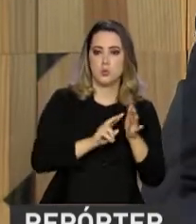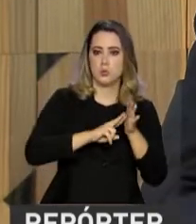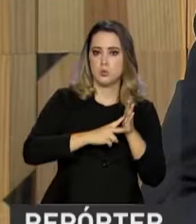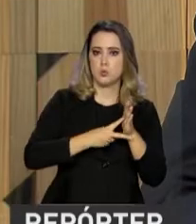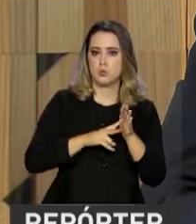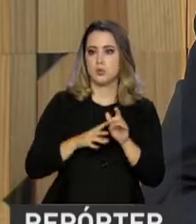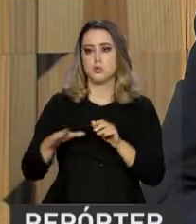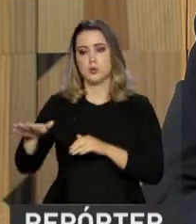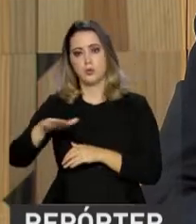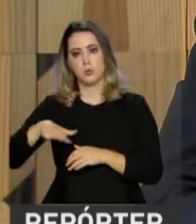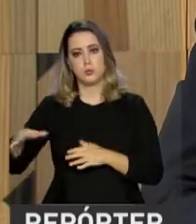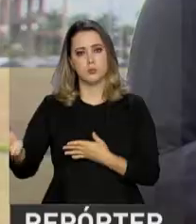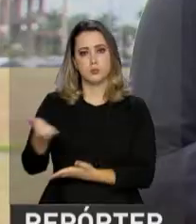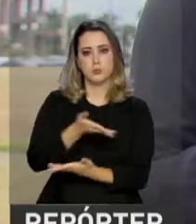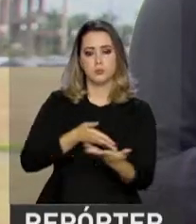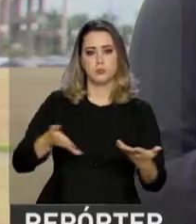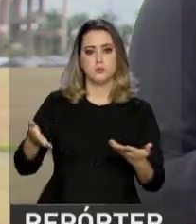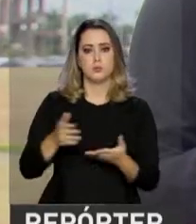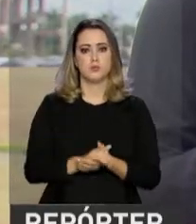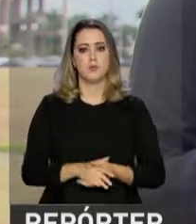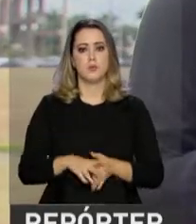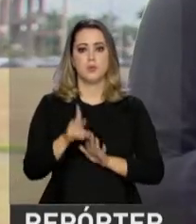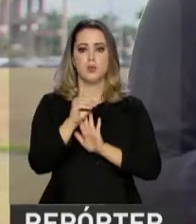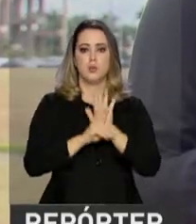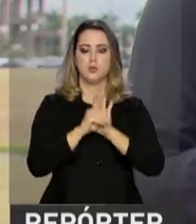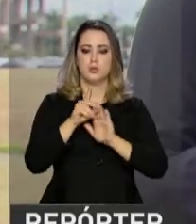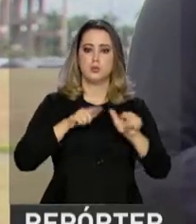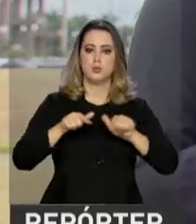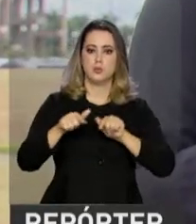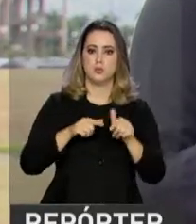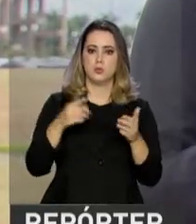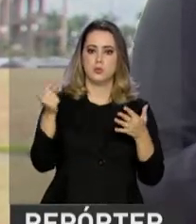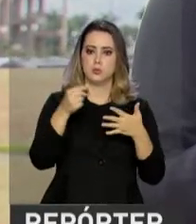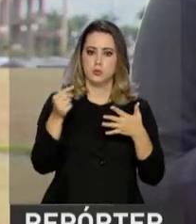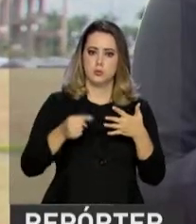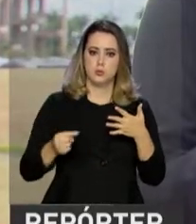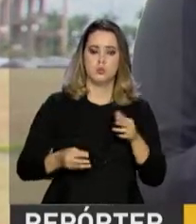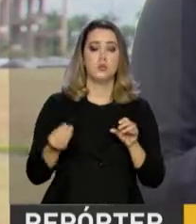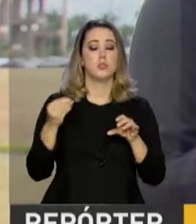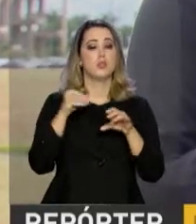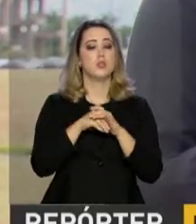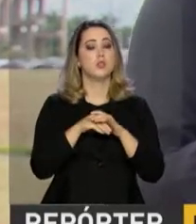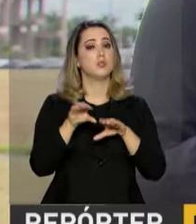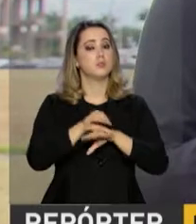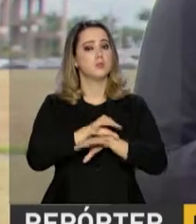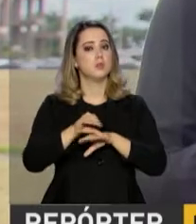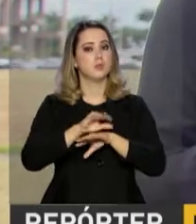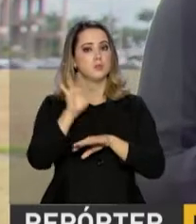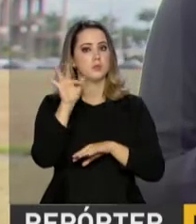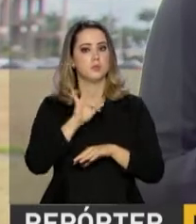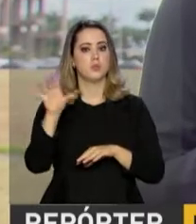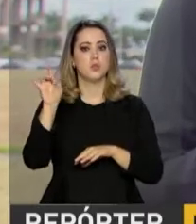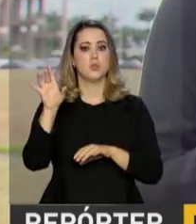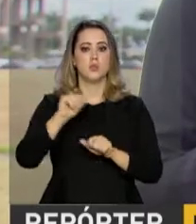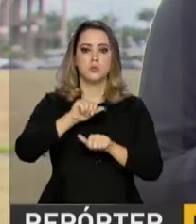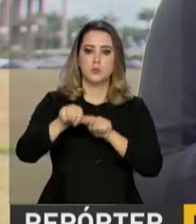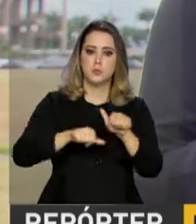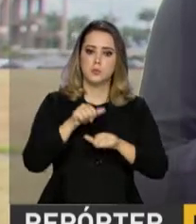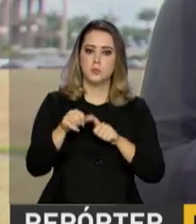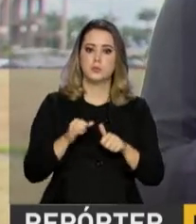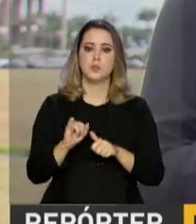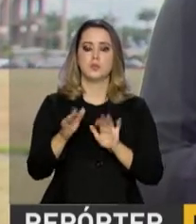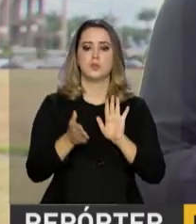com o empregado diretamente. Os direitos do trabalhador estão listados na Constituição Federal e só podem ser modificados